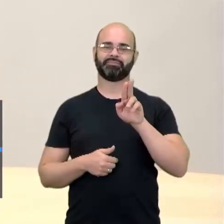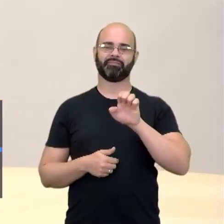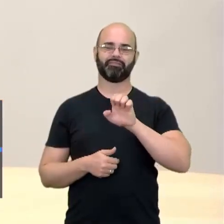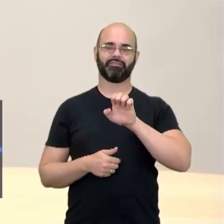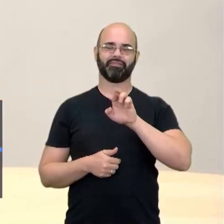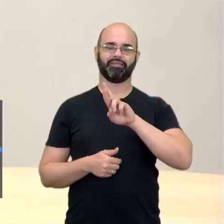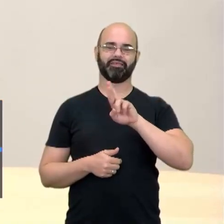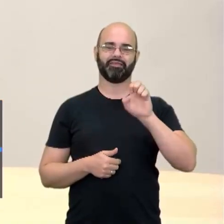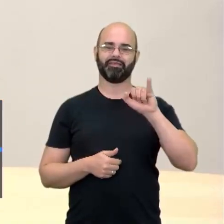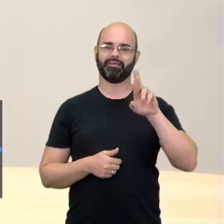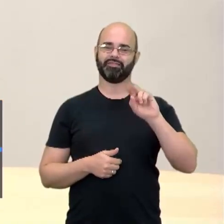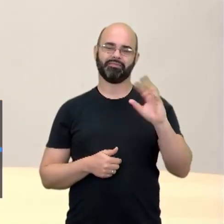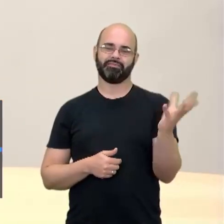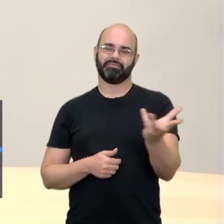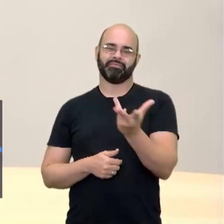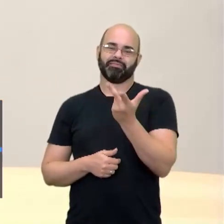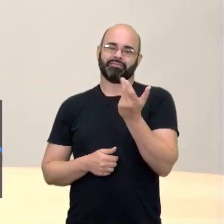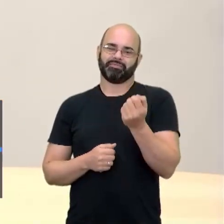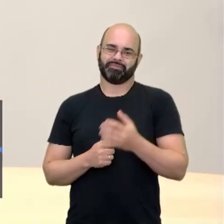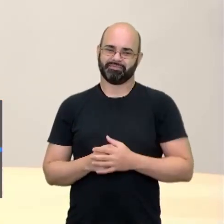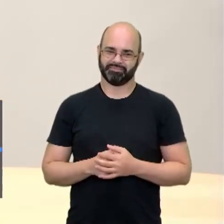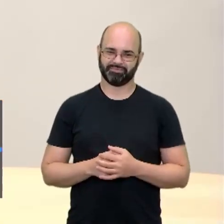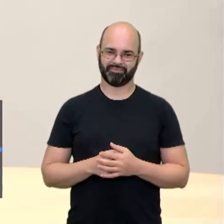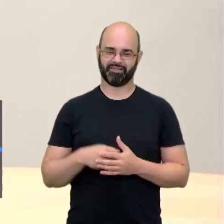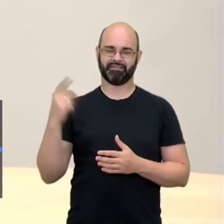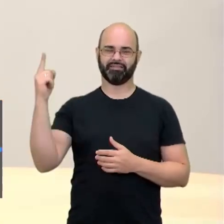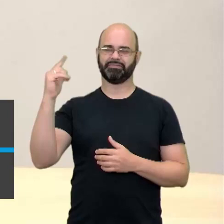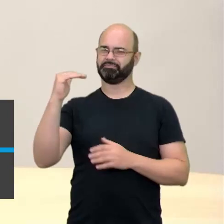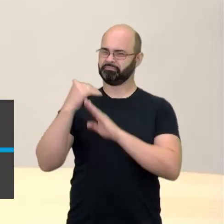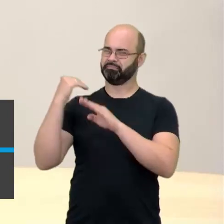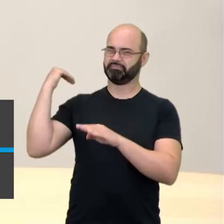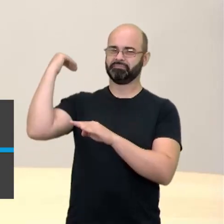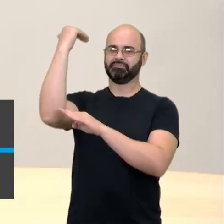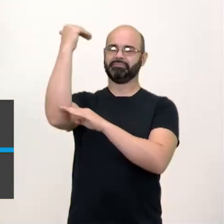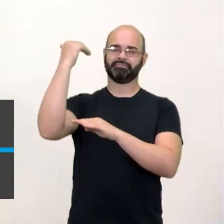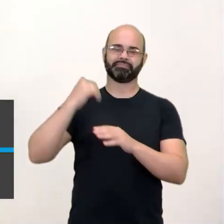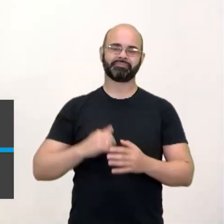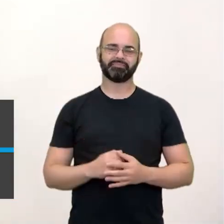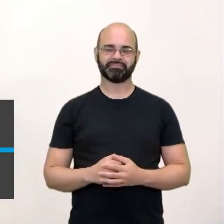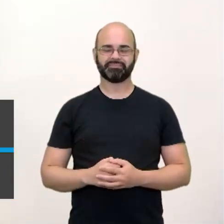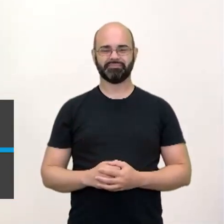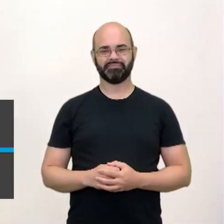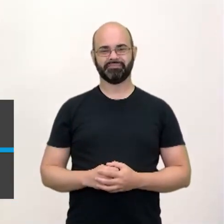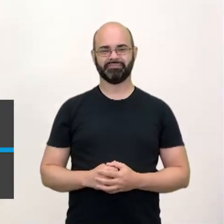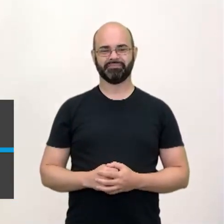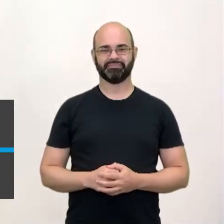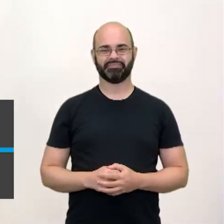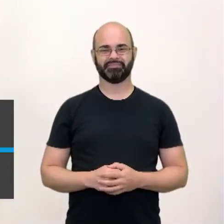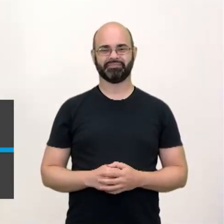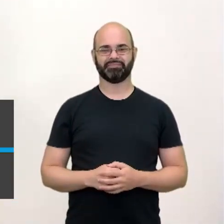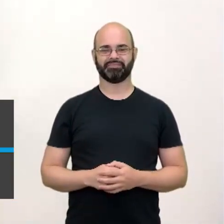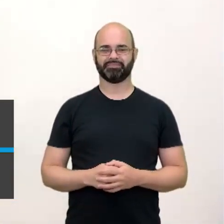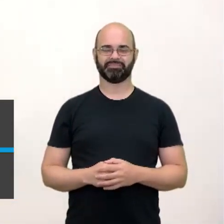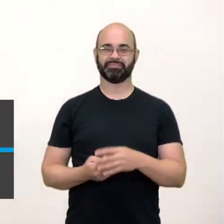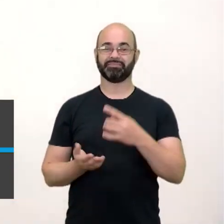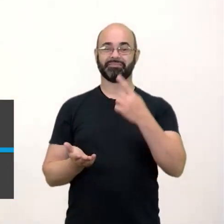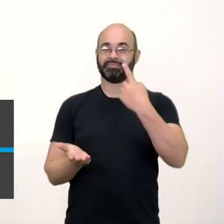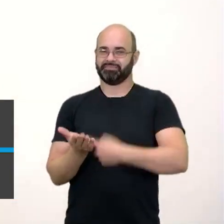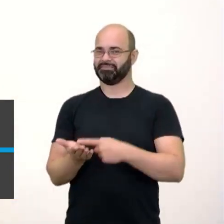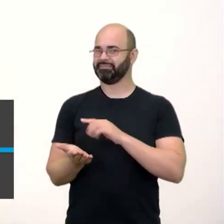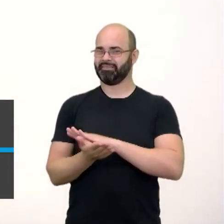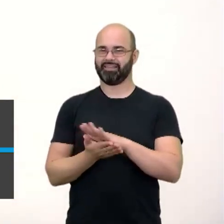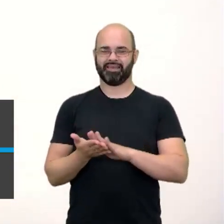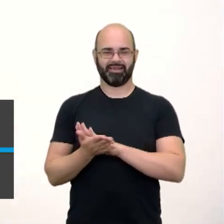maravilhoso. Guerreiro é ícone. Ai. Gente, ó, não foi nada combinado, tá? Vamos